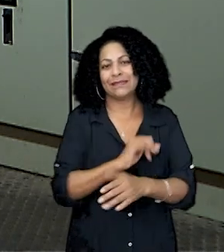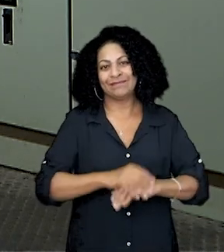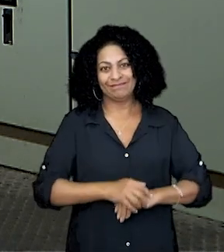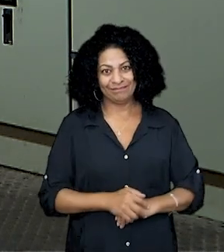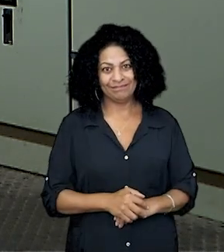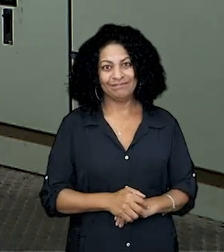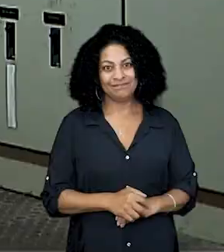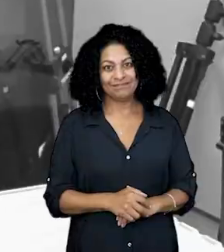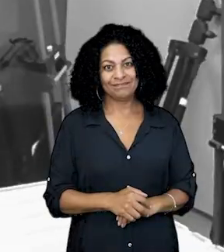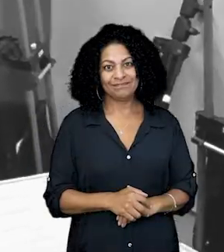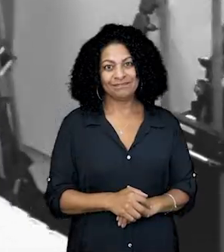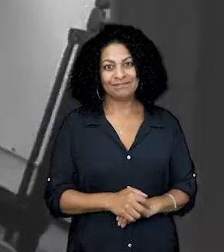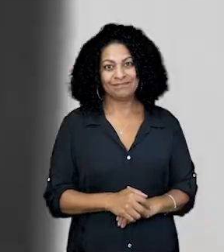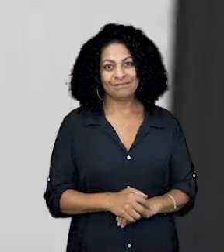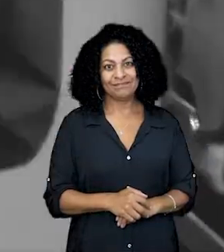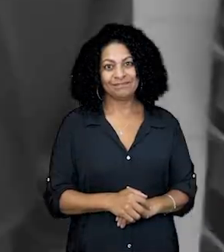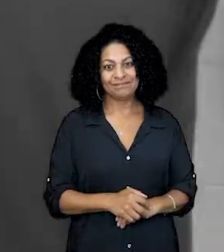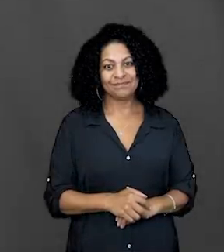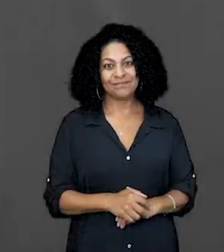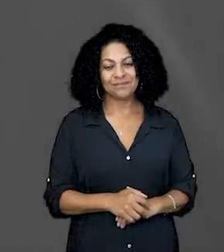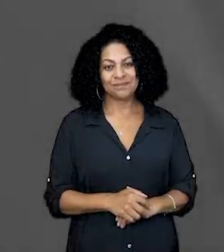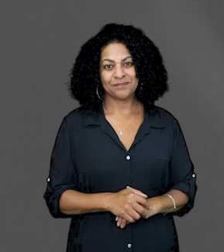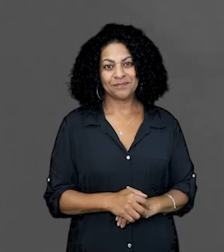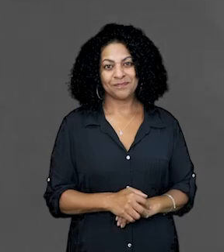desses profissionais.